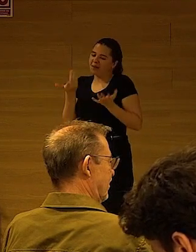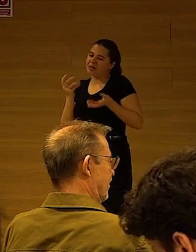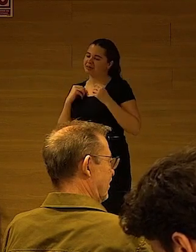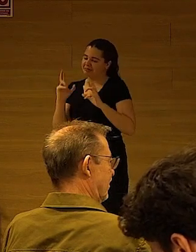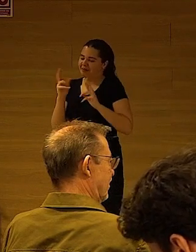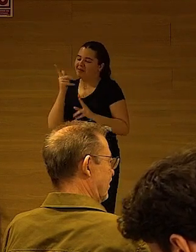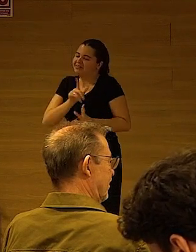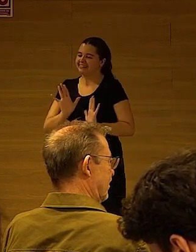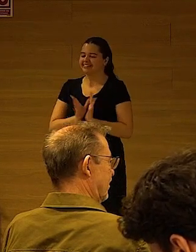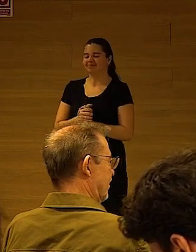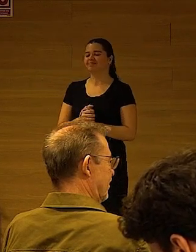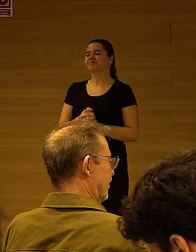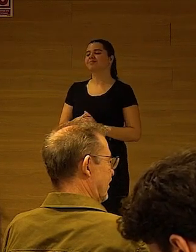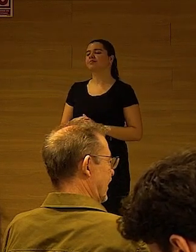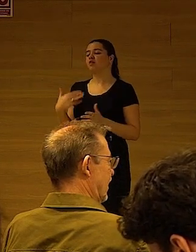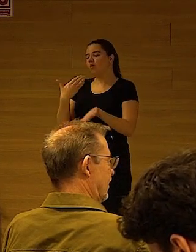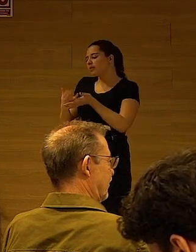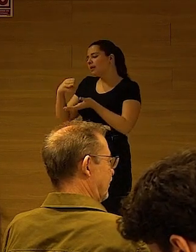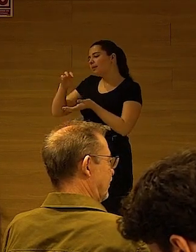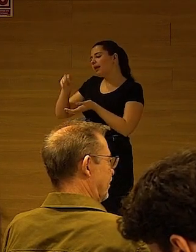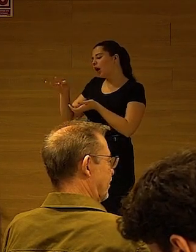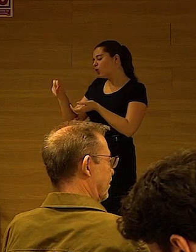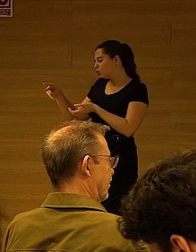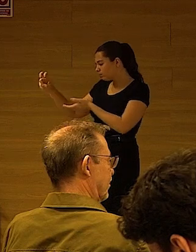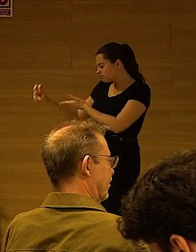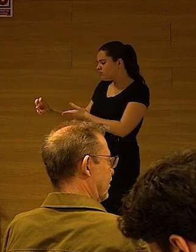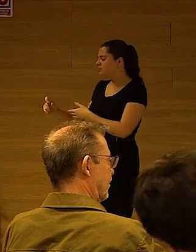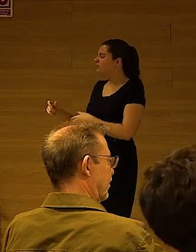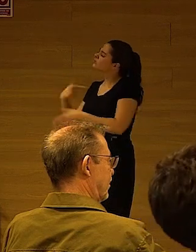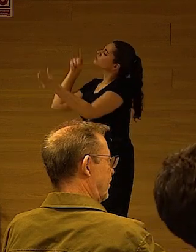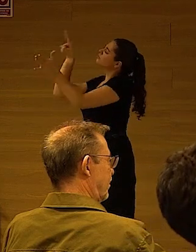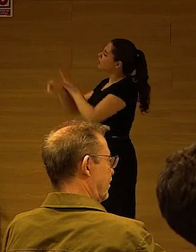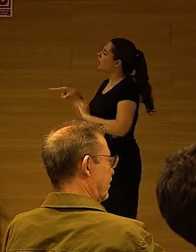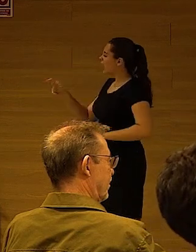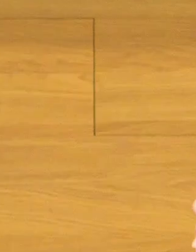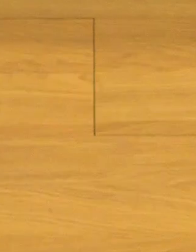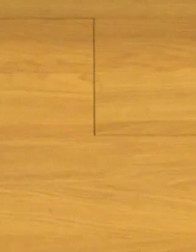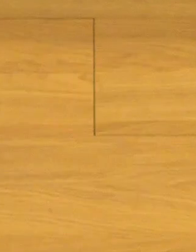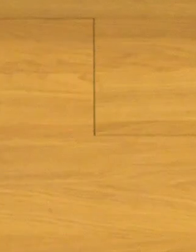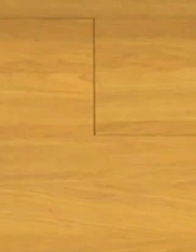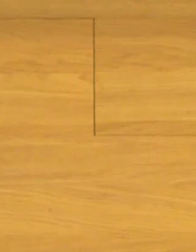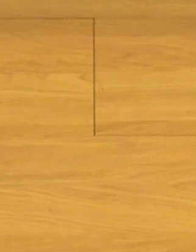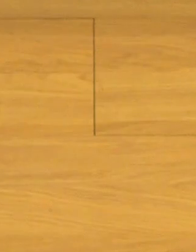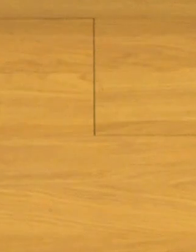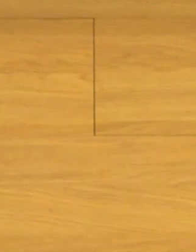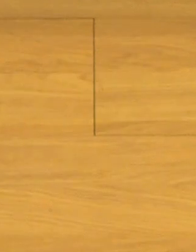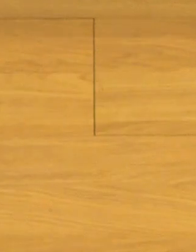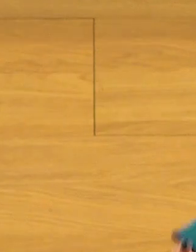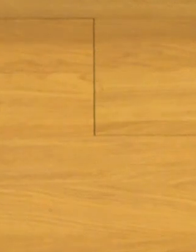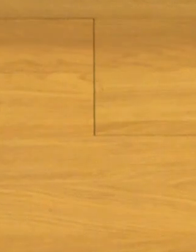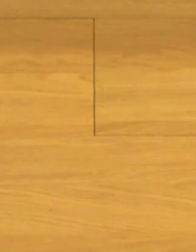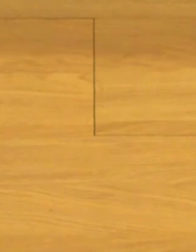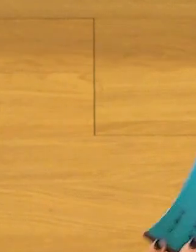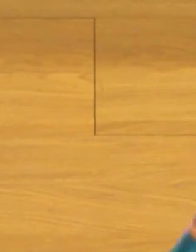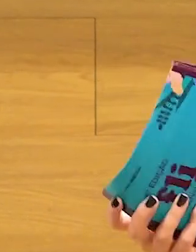tá? E eu vou começar com o Menalton. Em uma entrevista, você fala que a gente escreve aquilo que a gente é. Quem